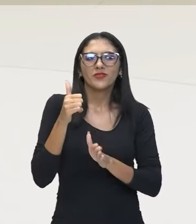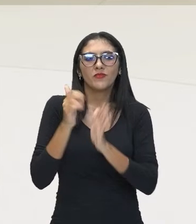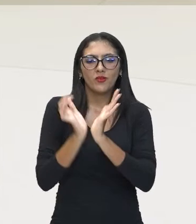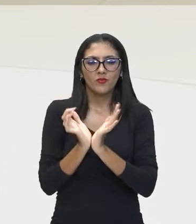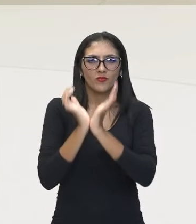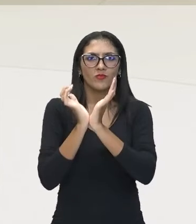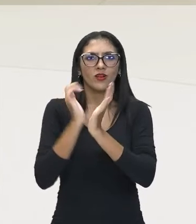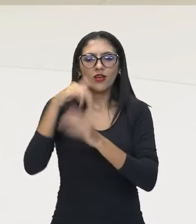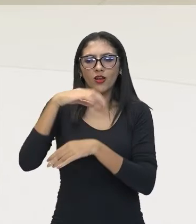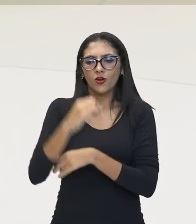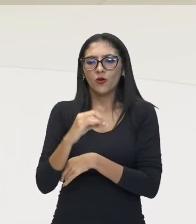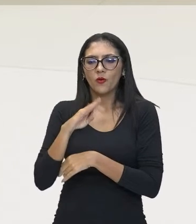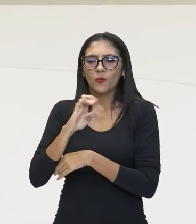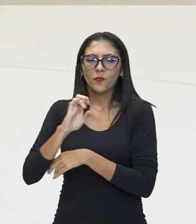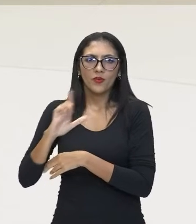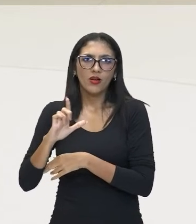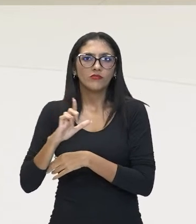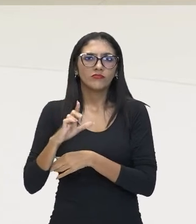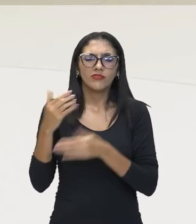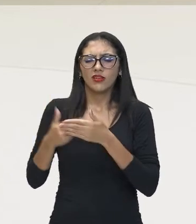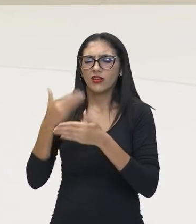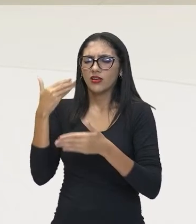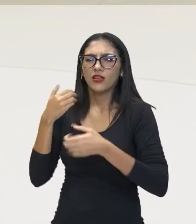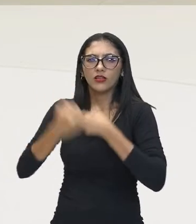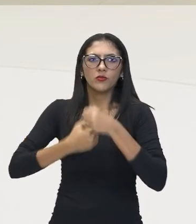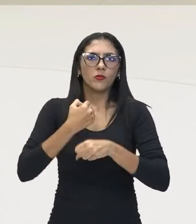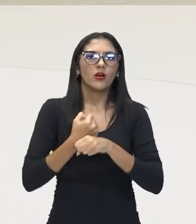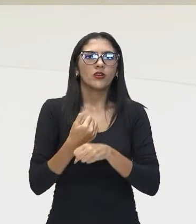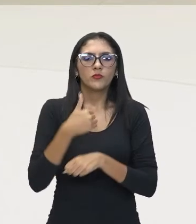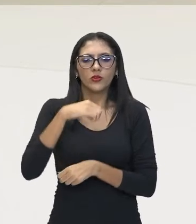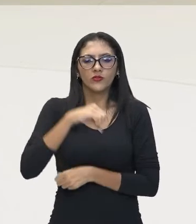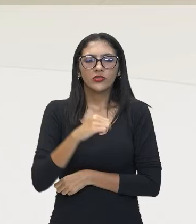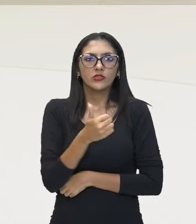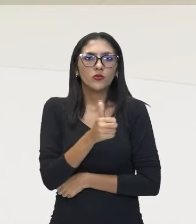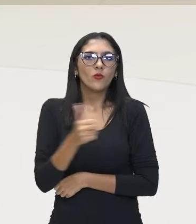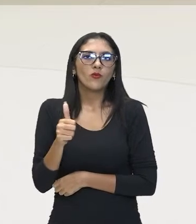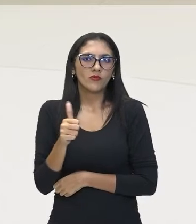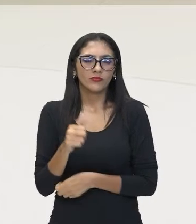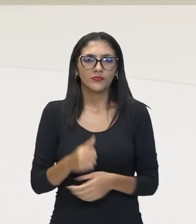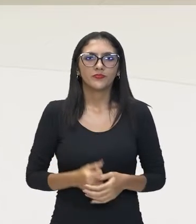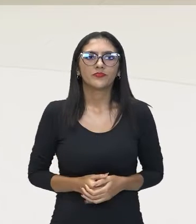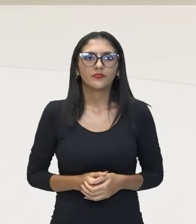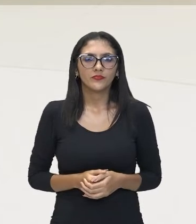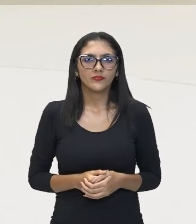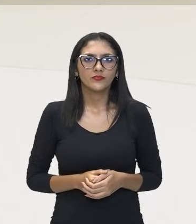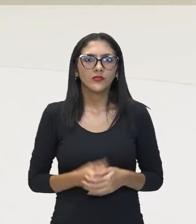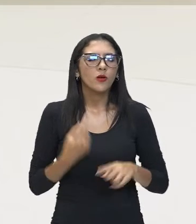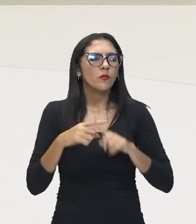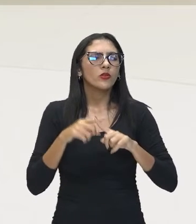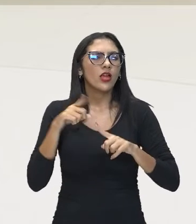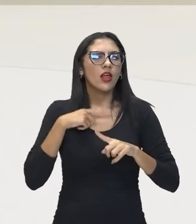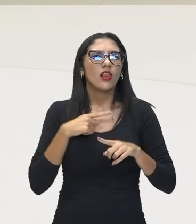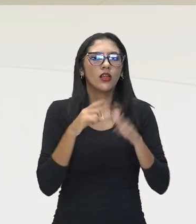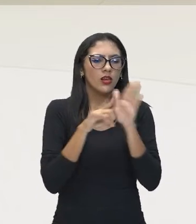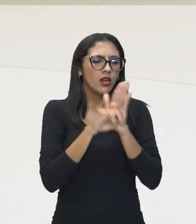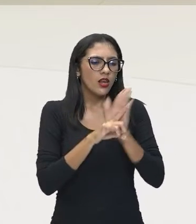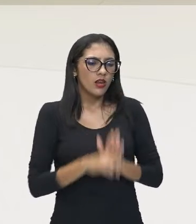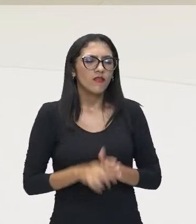em 1911, a Marie ganhou, né, o seu primeiro Nobel por conta de investigações sobre as